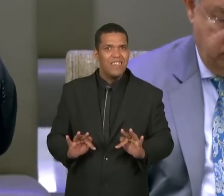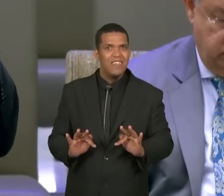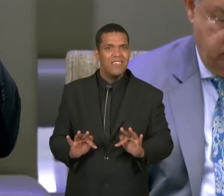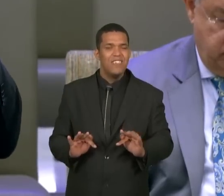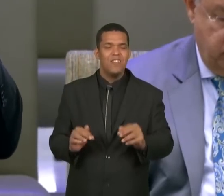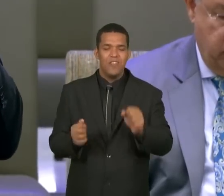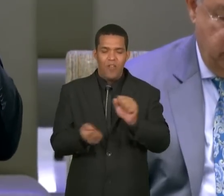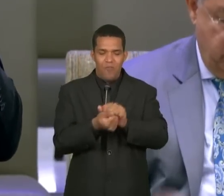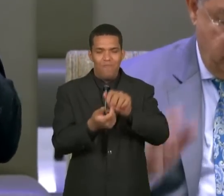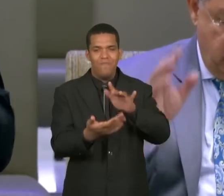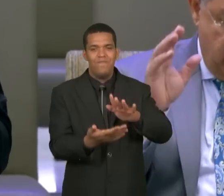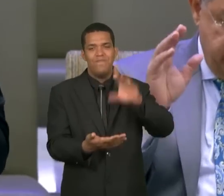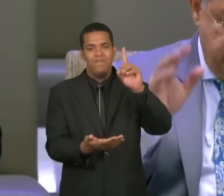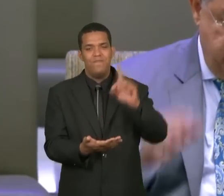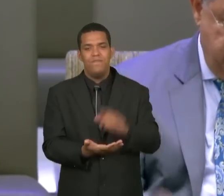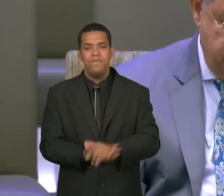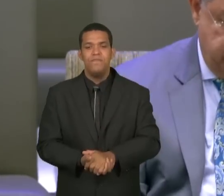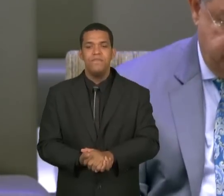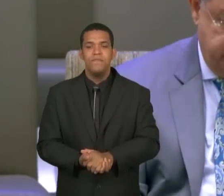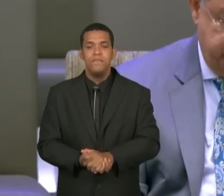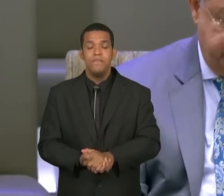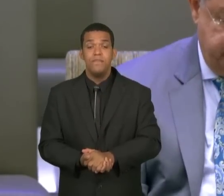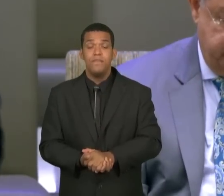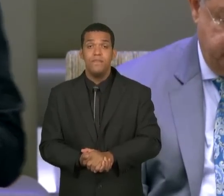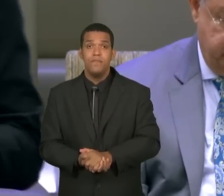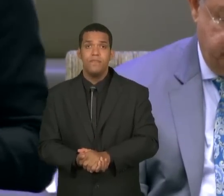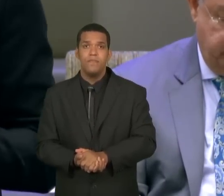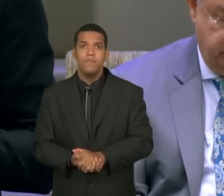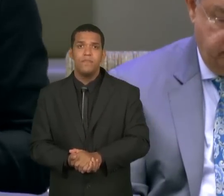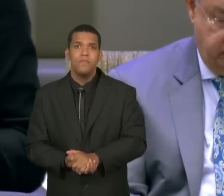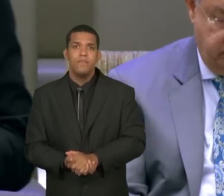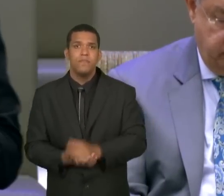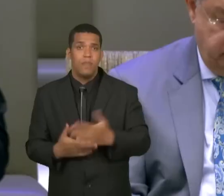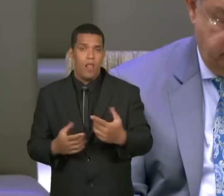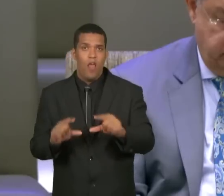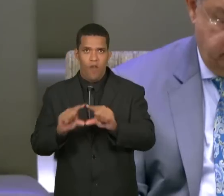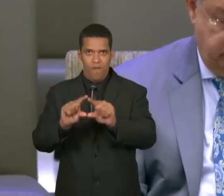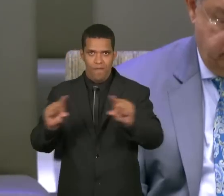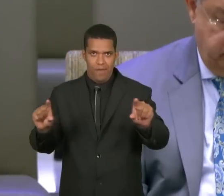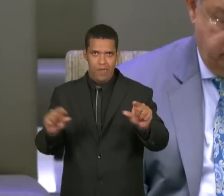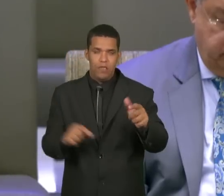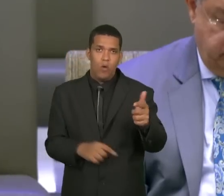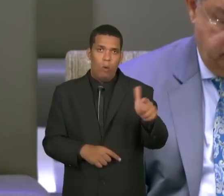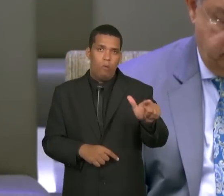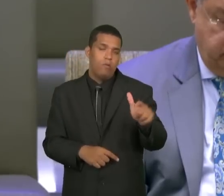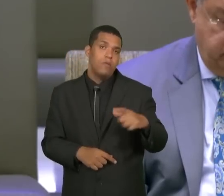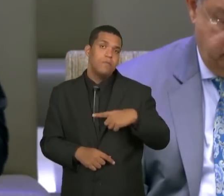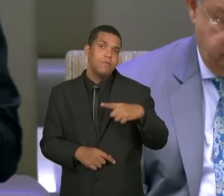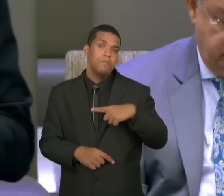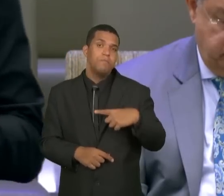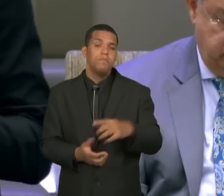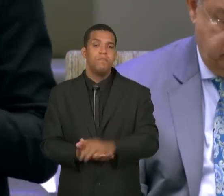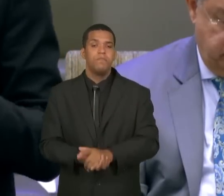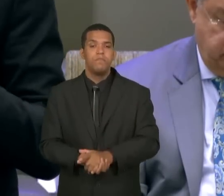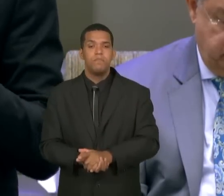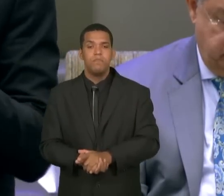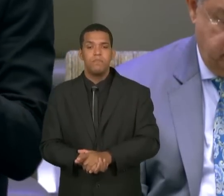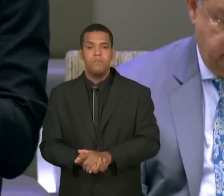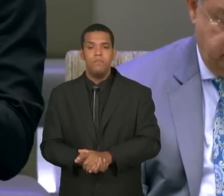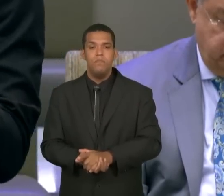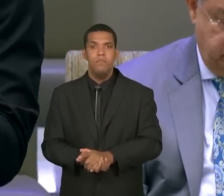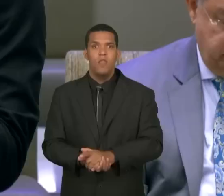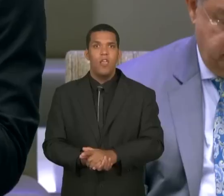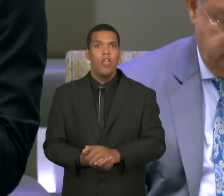diga glória a Deus mas há uma outra frase e essa nos causa maior